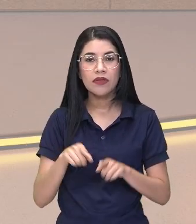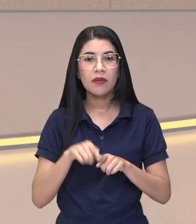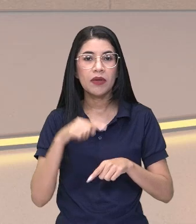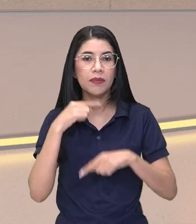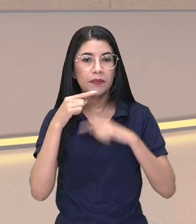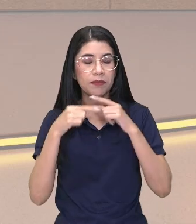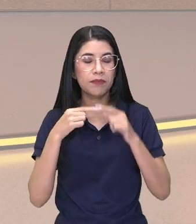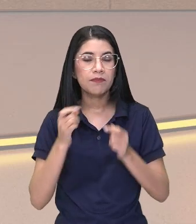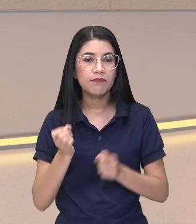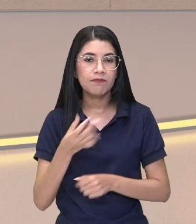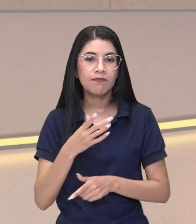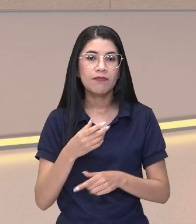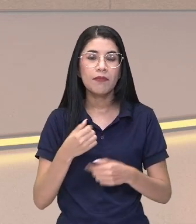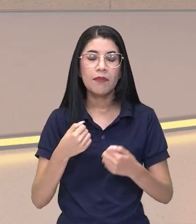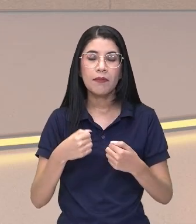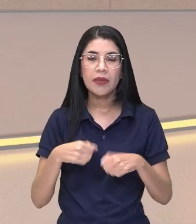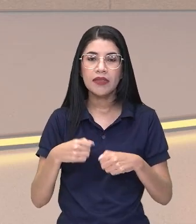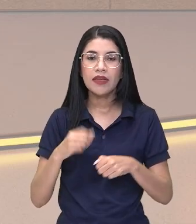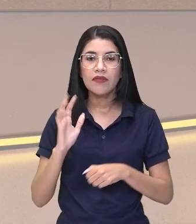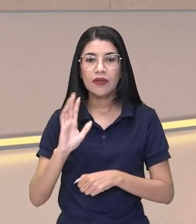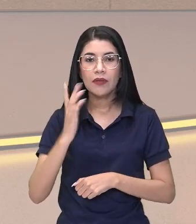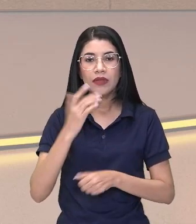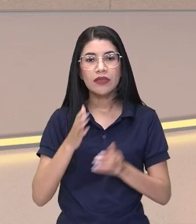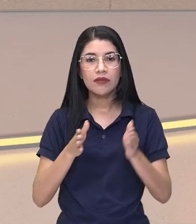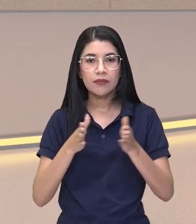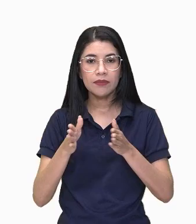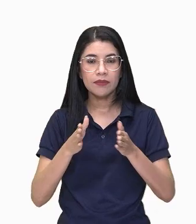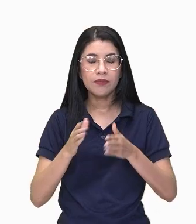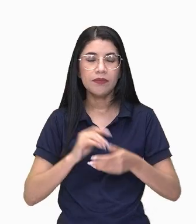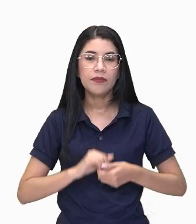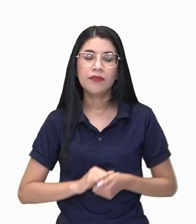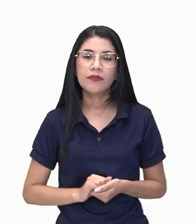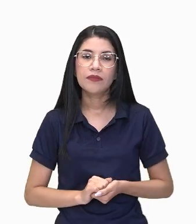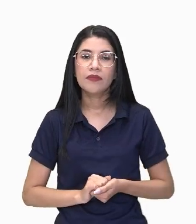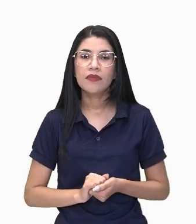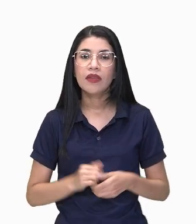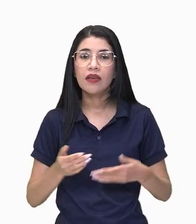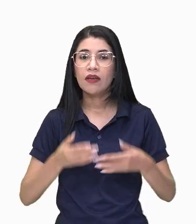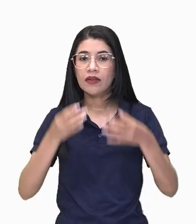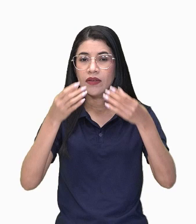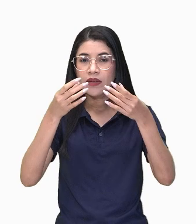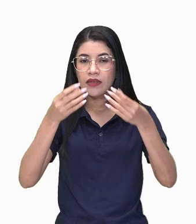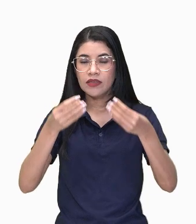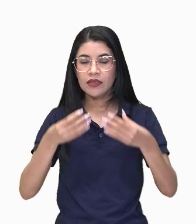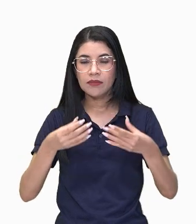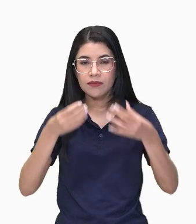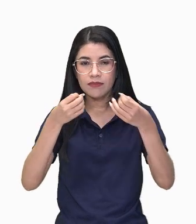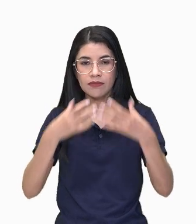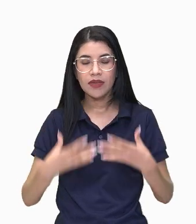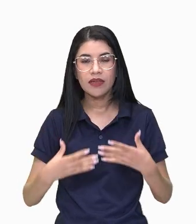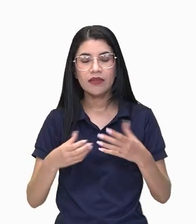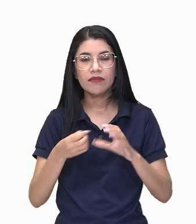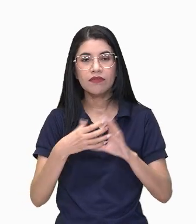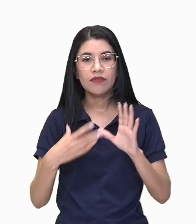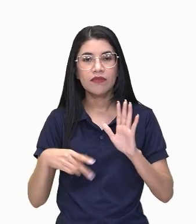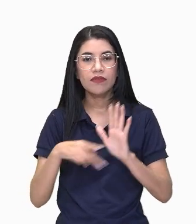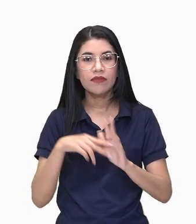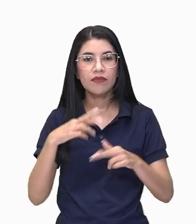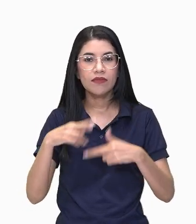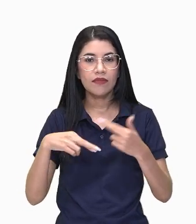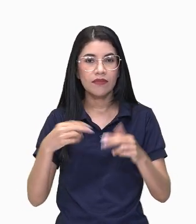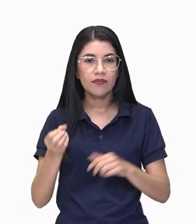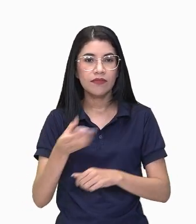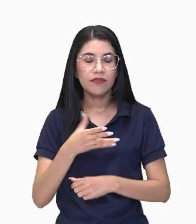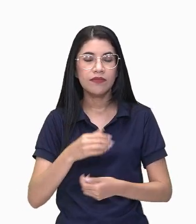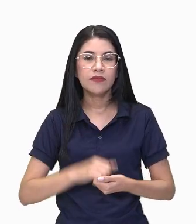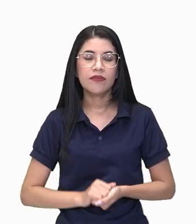então, são importantes nesse período. Continuemos, então, agora vamos falar sobre as características, então, do Renascimento. Então,